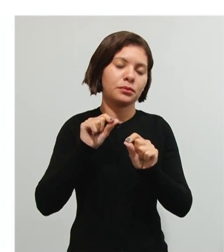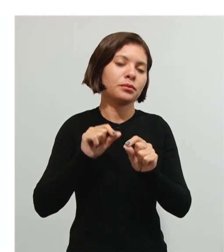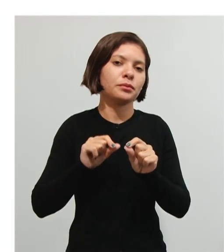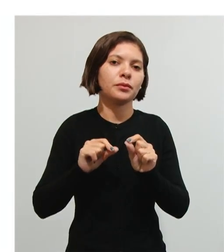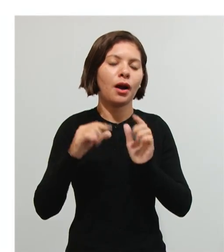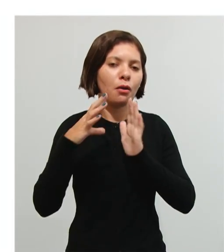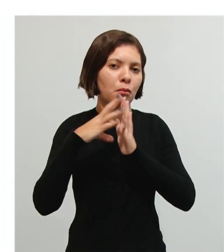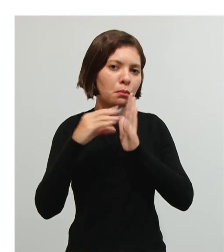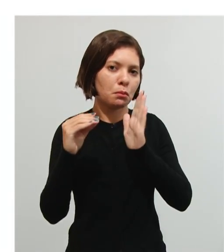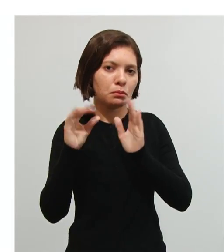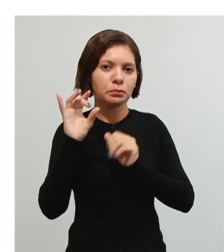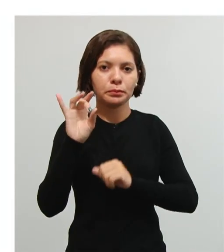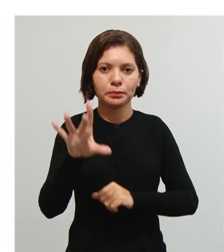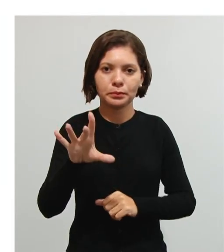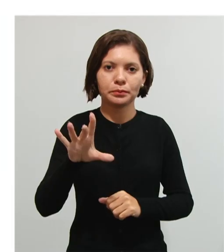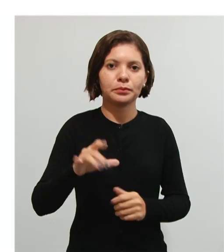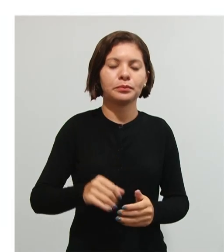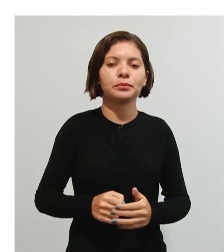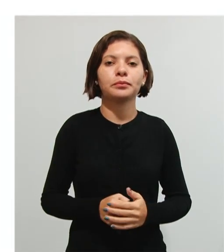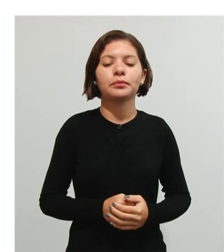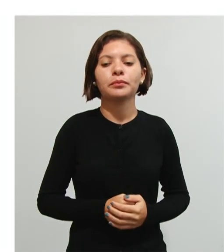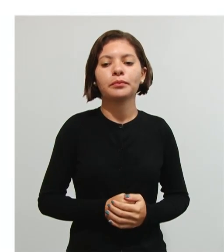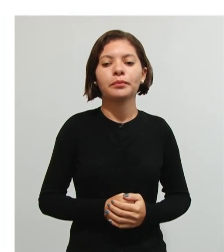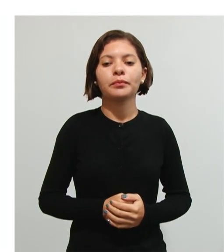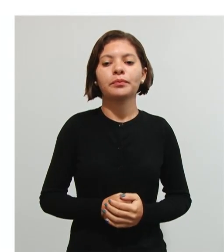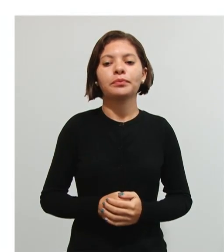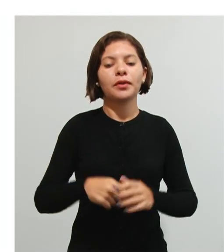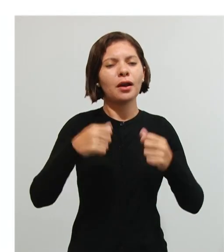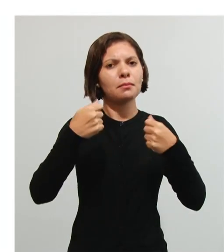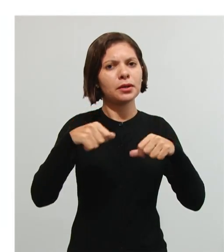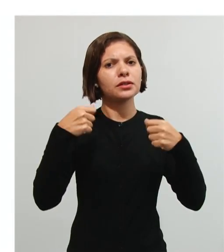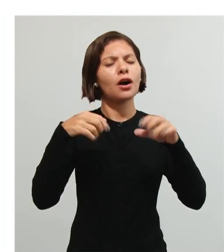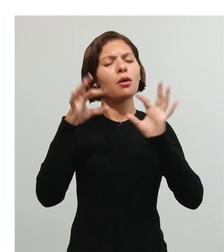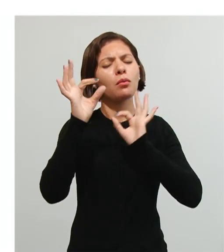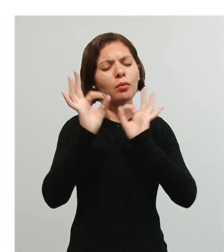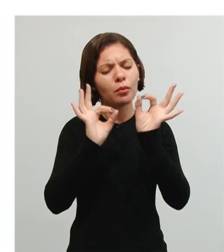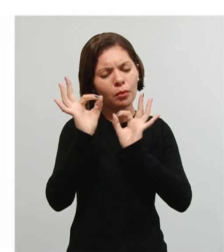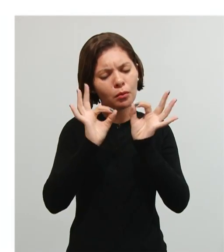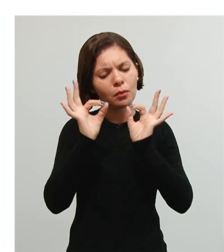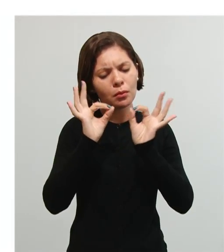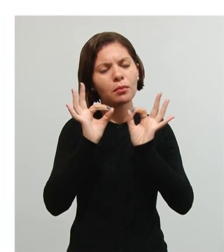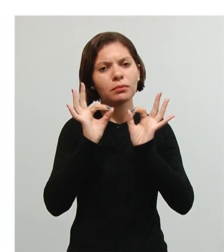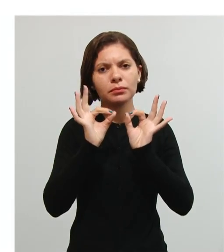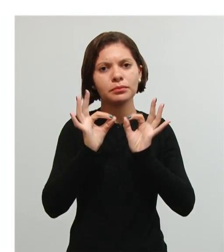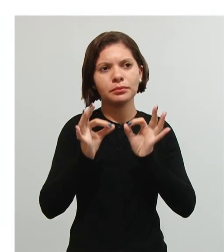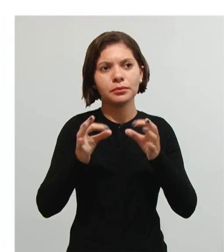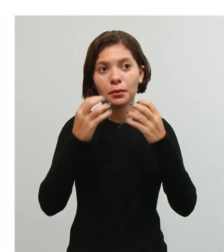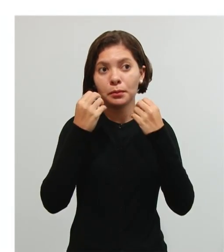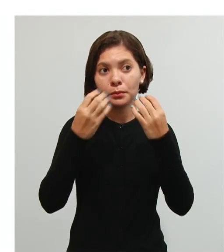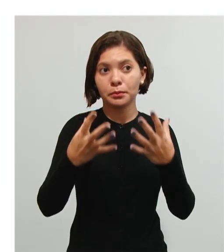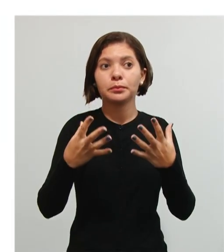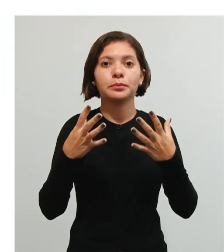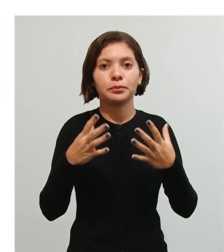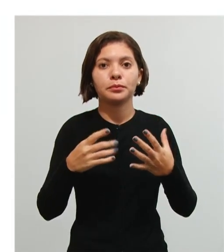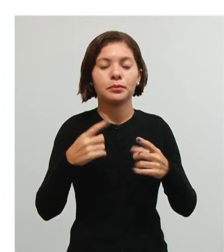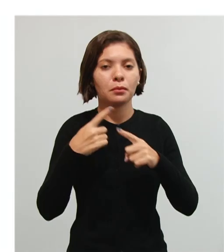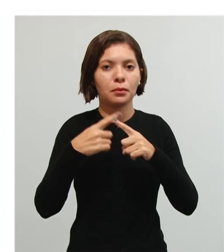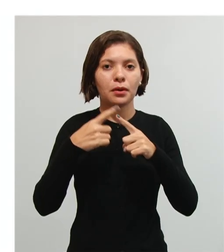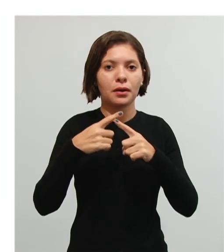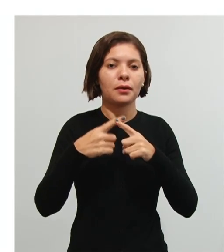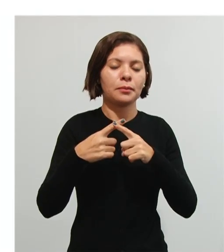vai responder a nossa pesquisa? E essa amostra ela tem que ser muito bem feita para que a pesquisa tenha credibilidade,